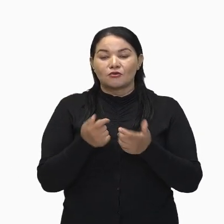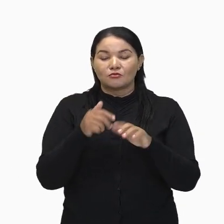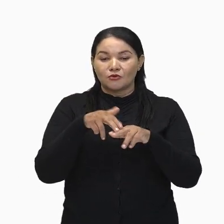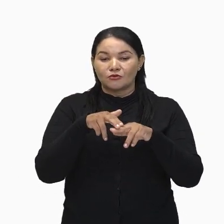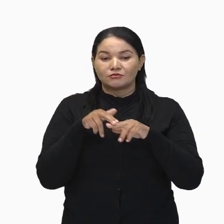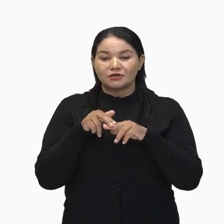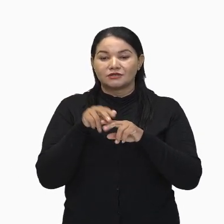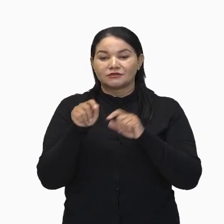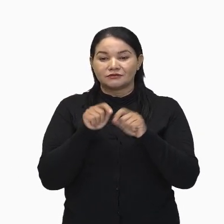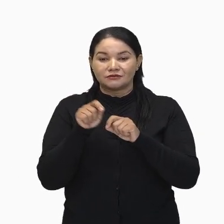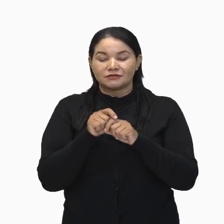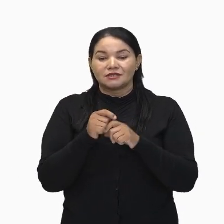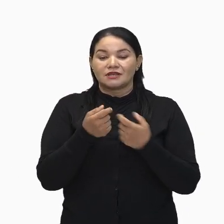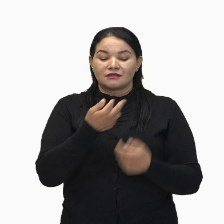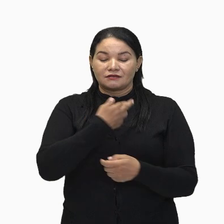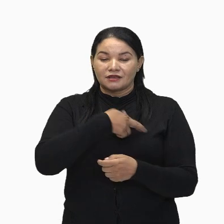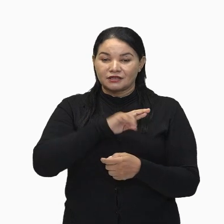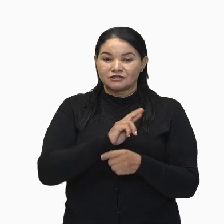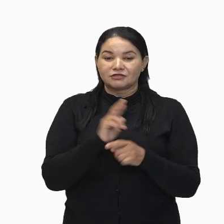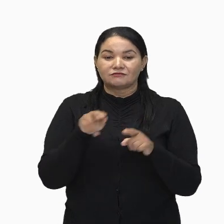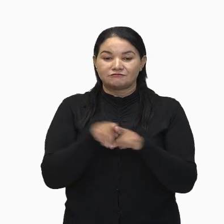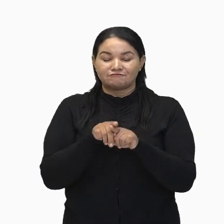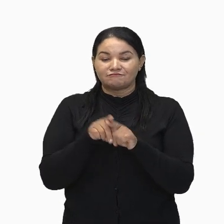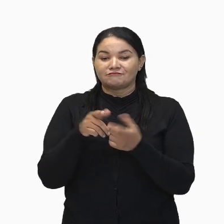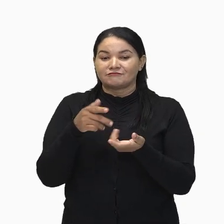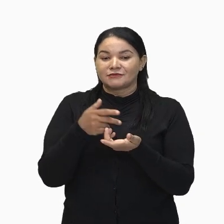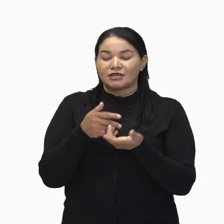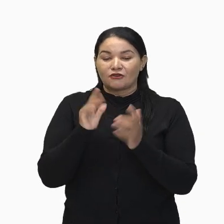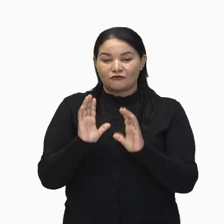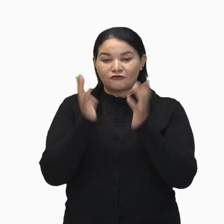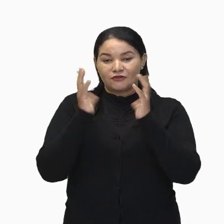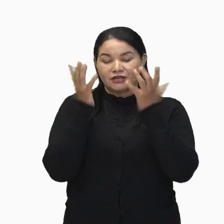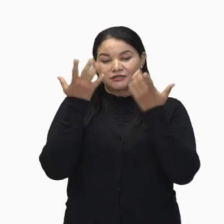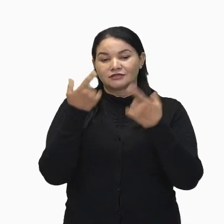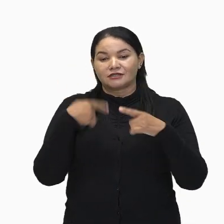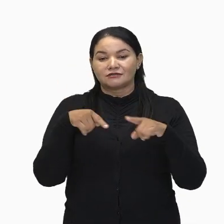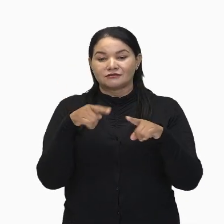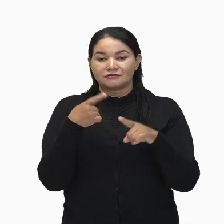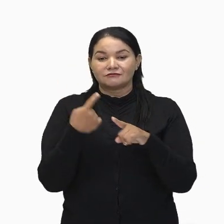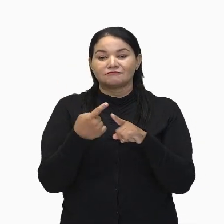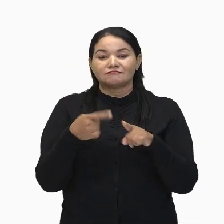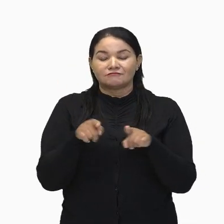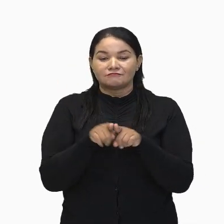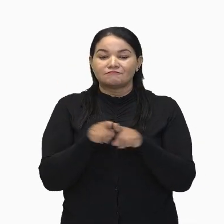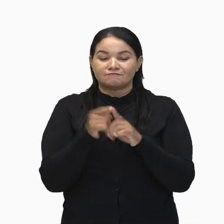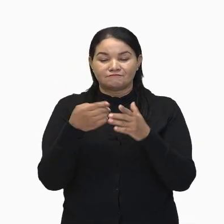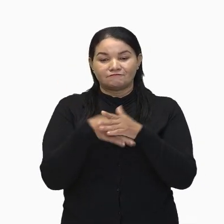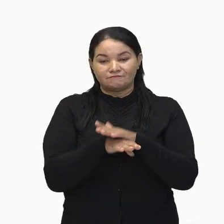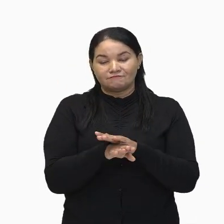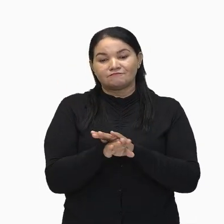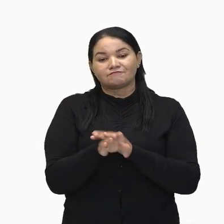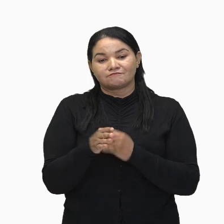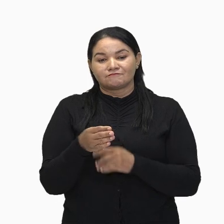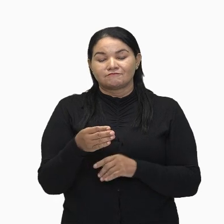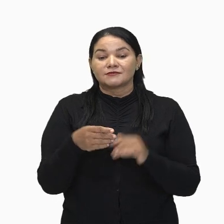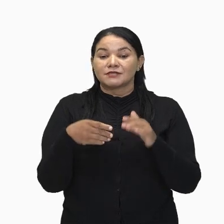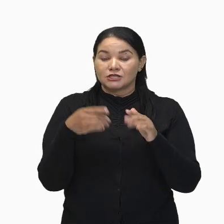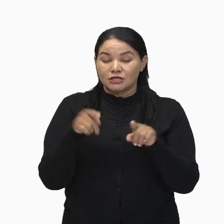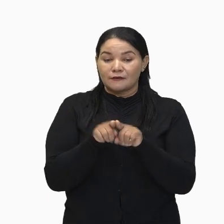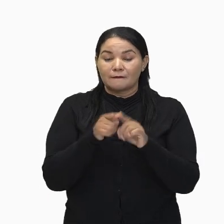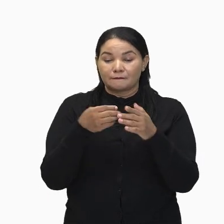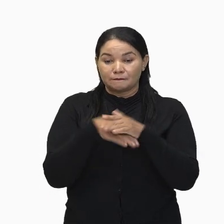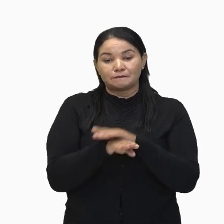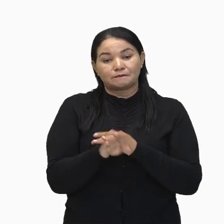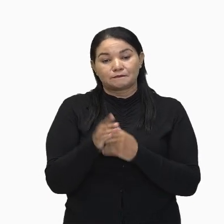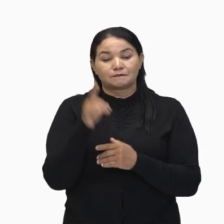da religião, das festas e rituais, mas também pelos costumes cotidianos e no dia a